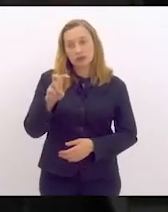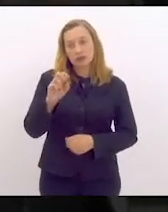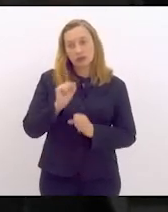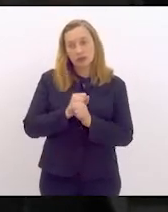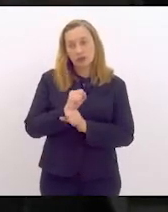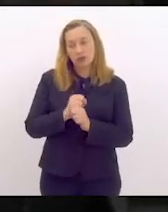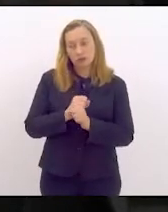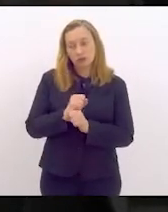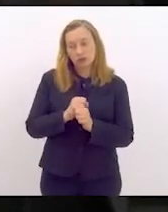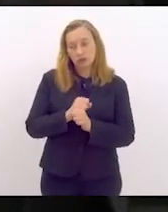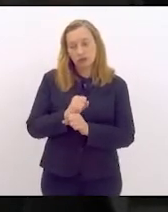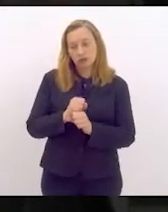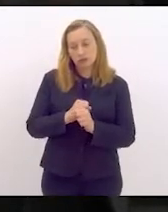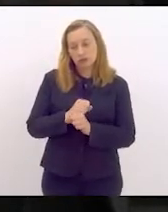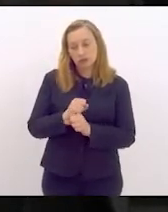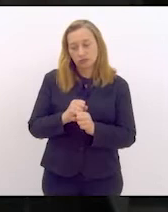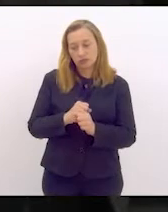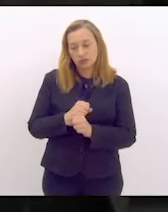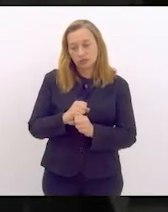5 anos.